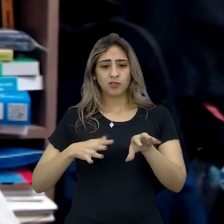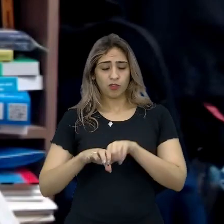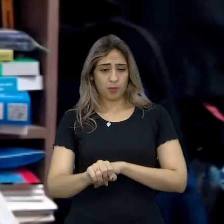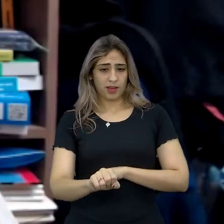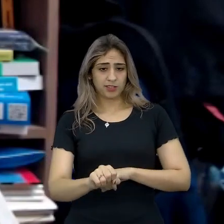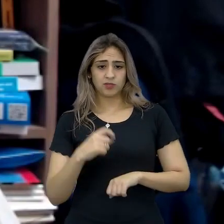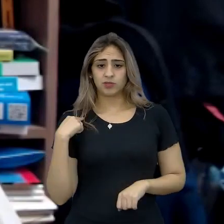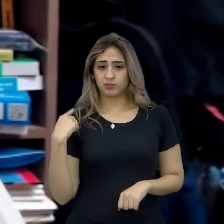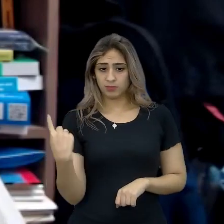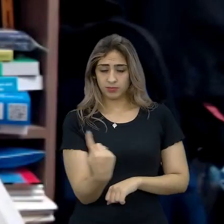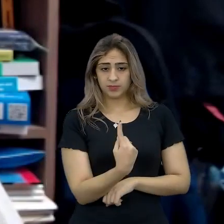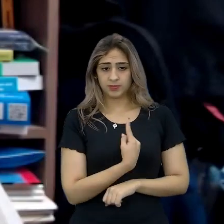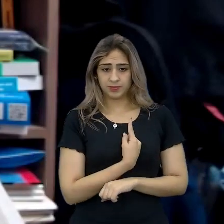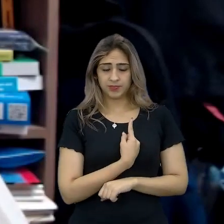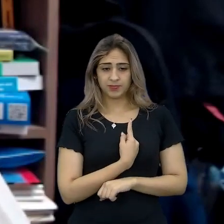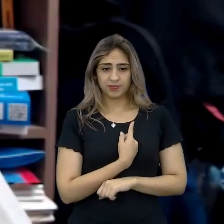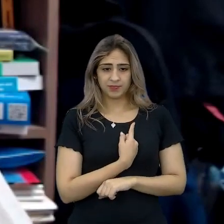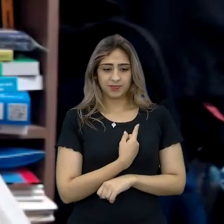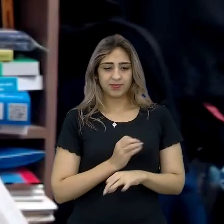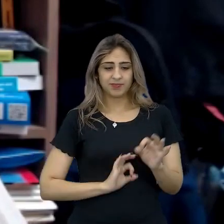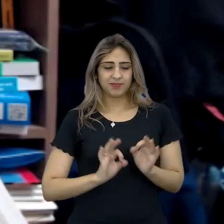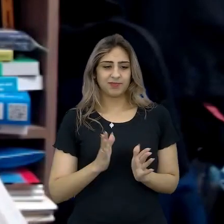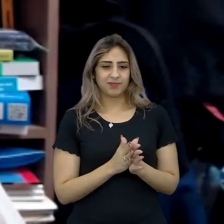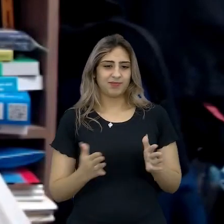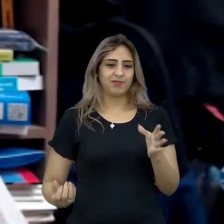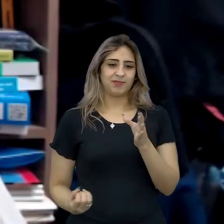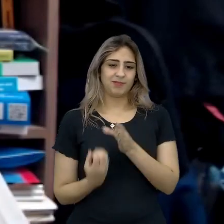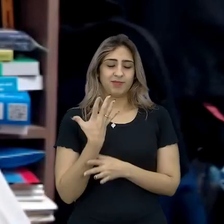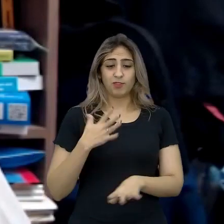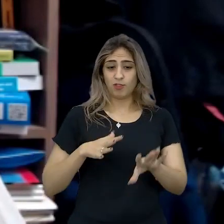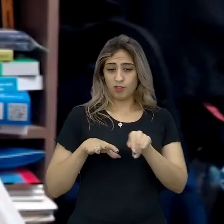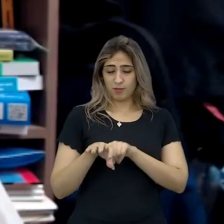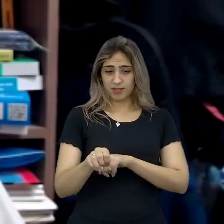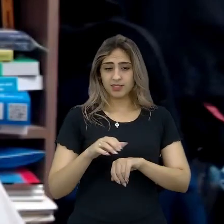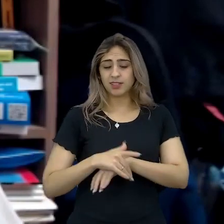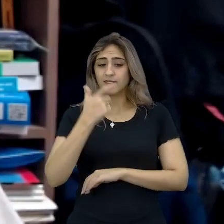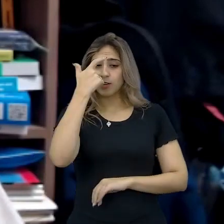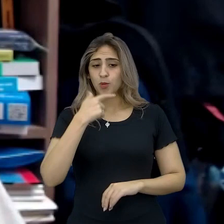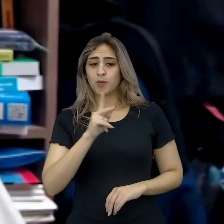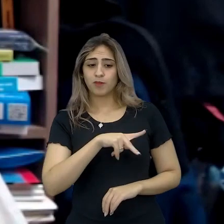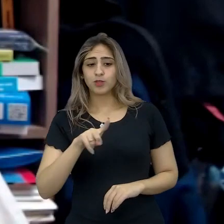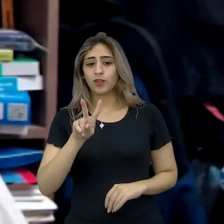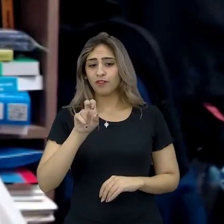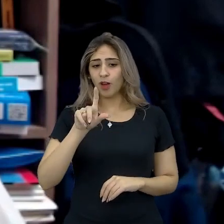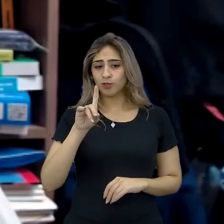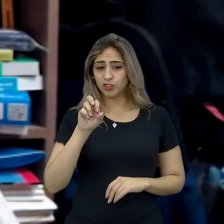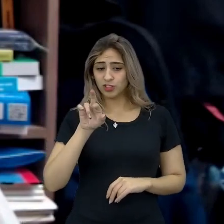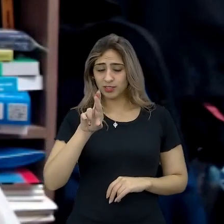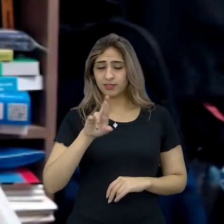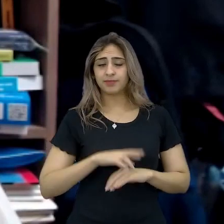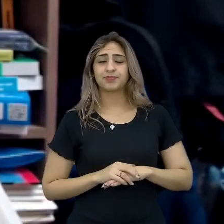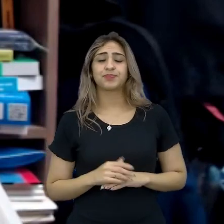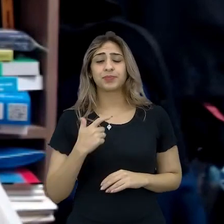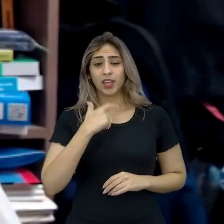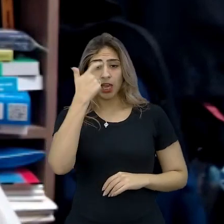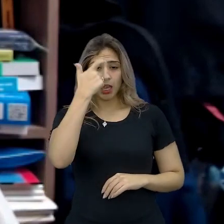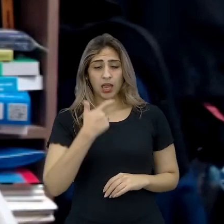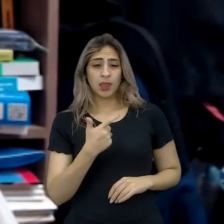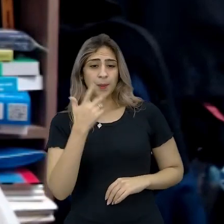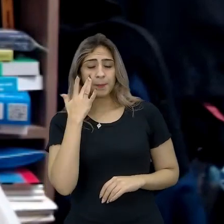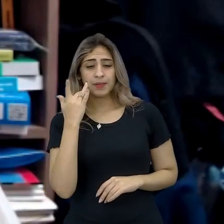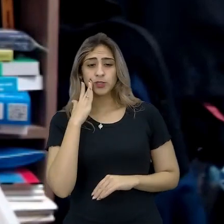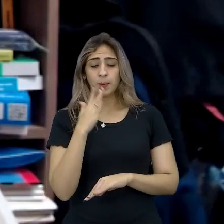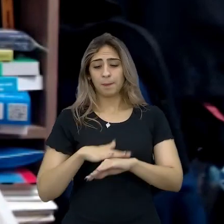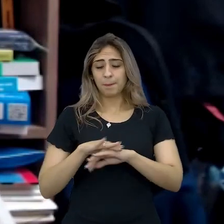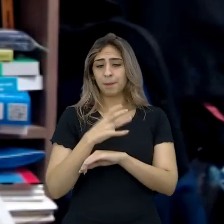formativo, né, aos nossos processos de formação. Eu sou o professor Valdir Silva, eu sou uma